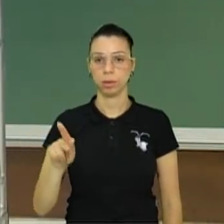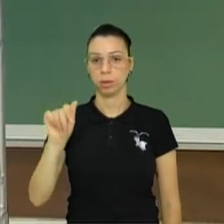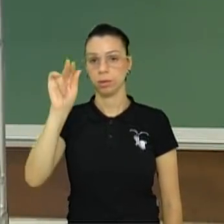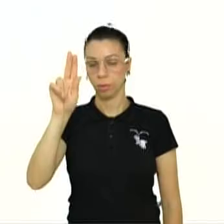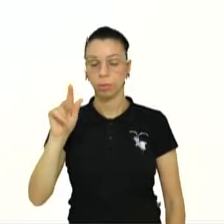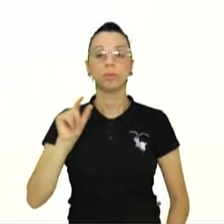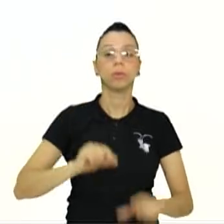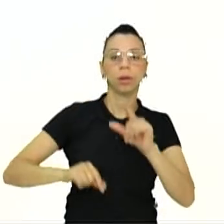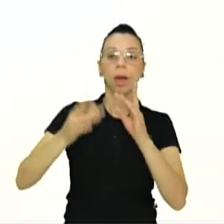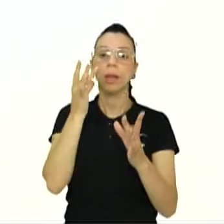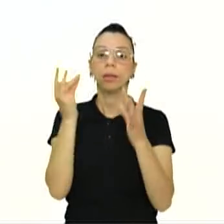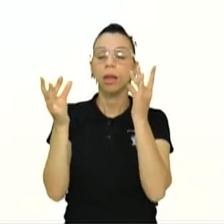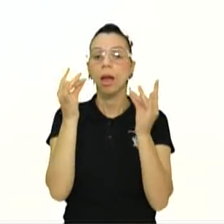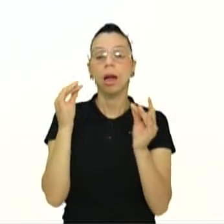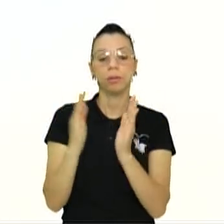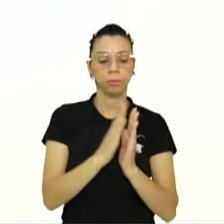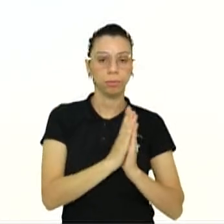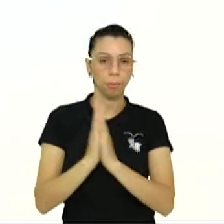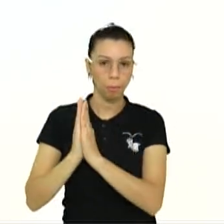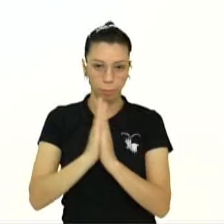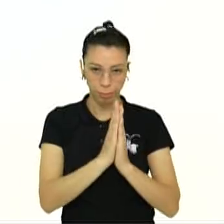Japão.